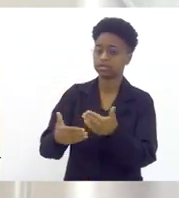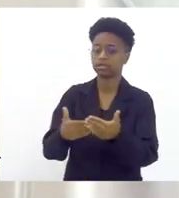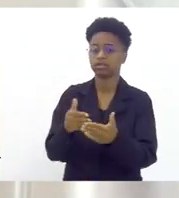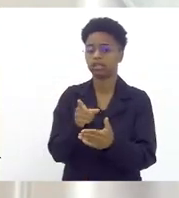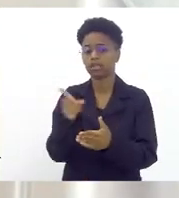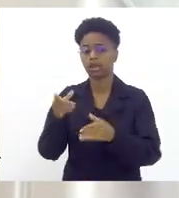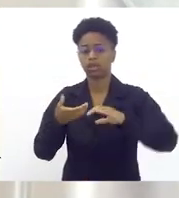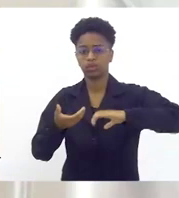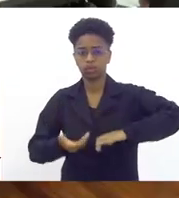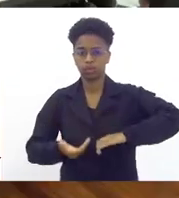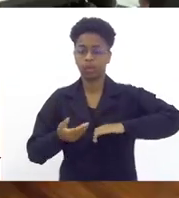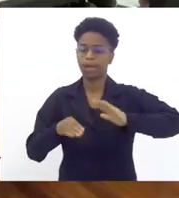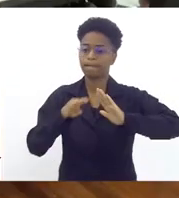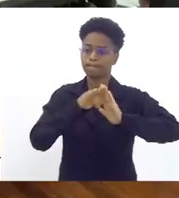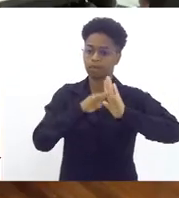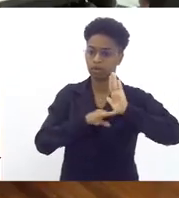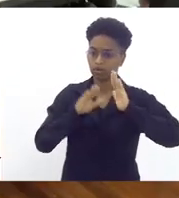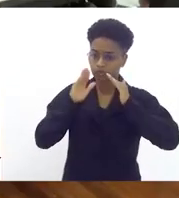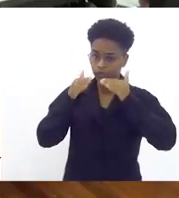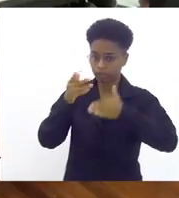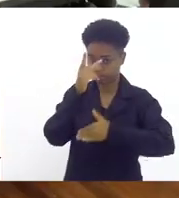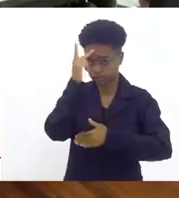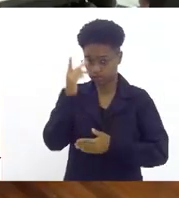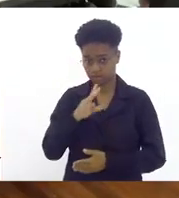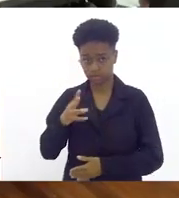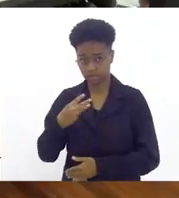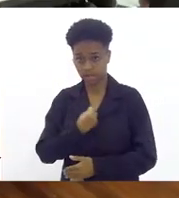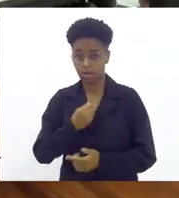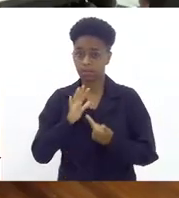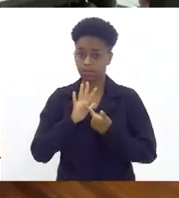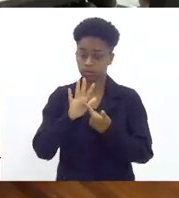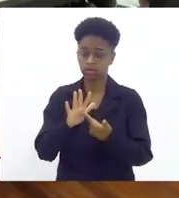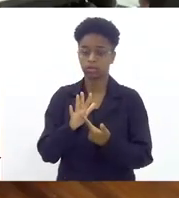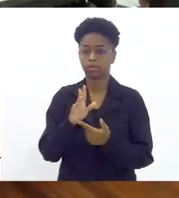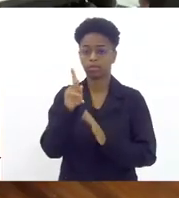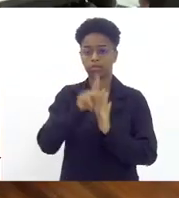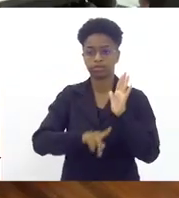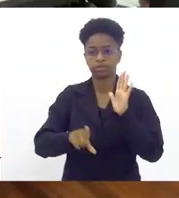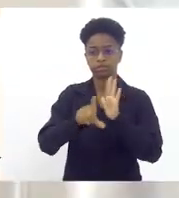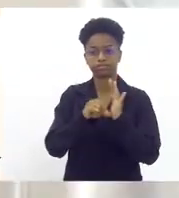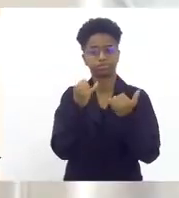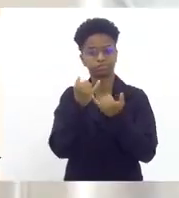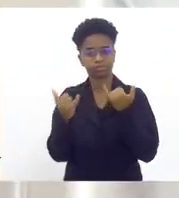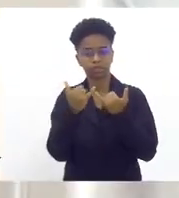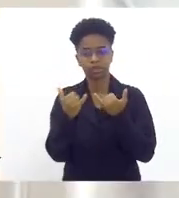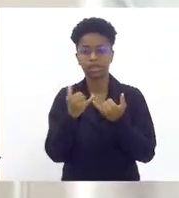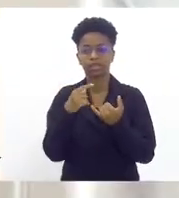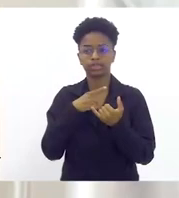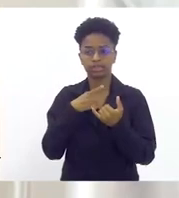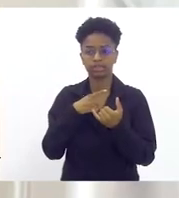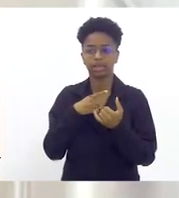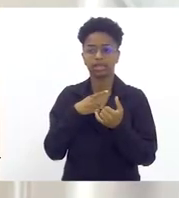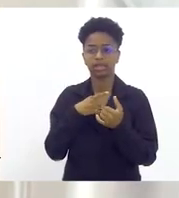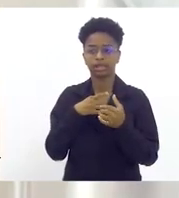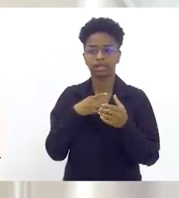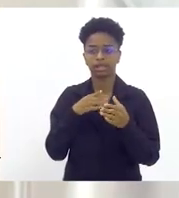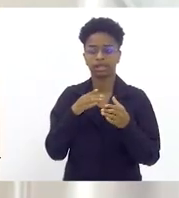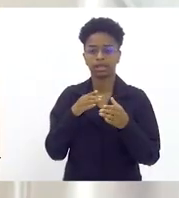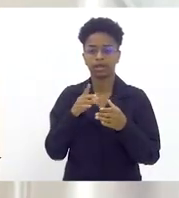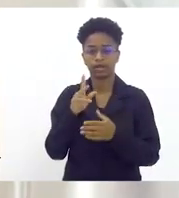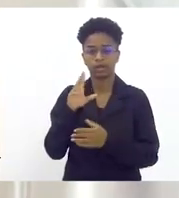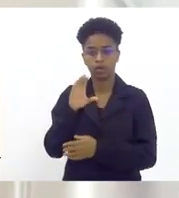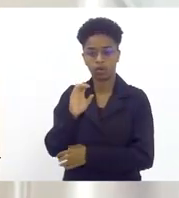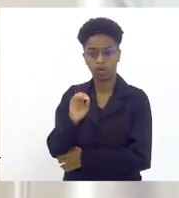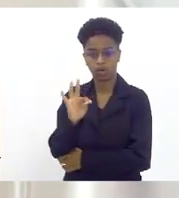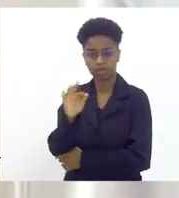e travestis, apresentando um projeto de lei similar que estabelece reserva de vagas para pessoas transexuais e travestis